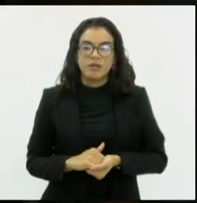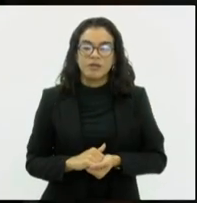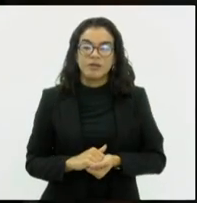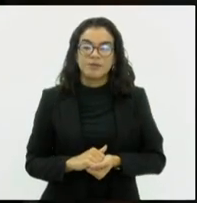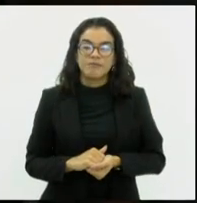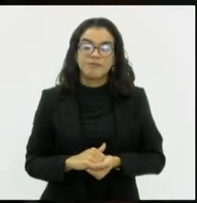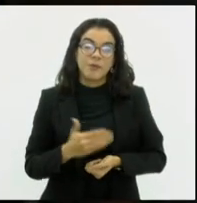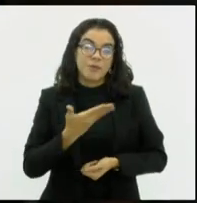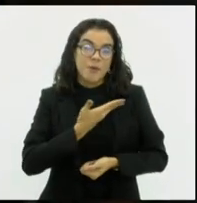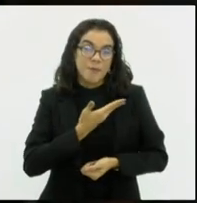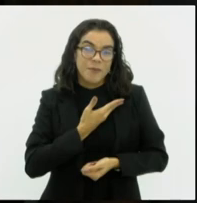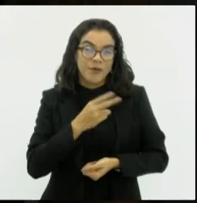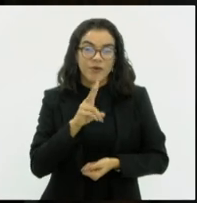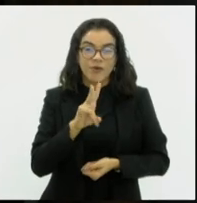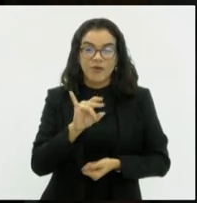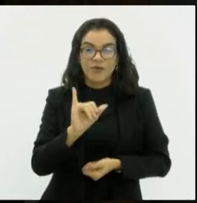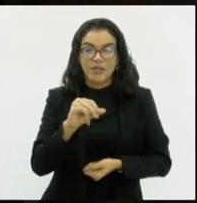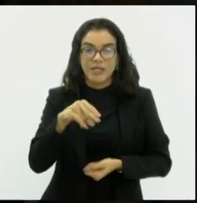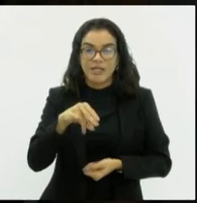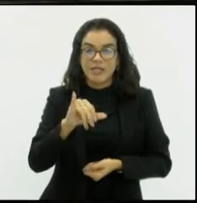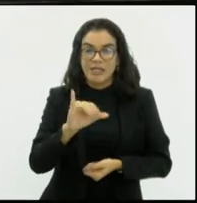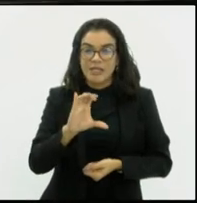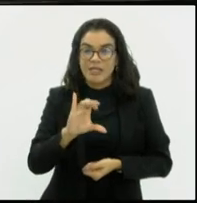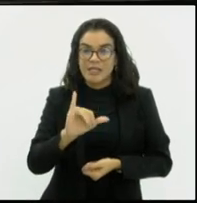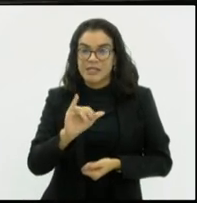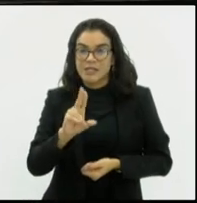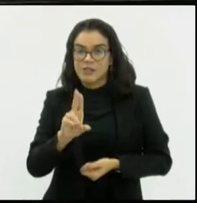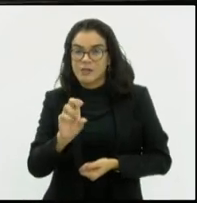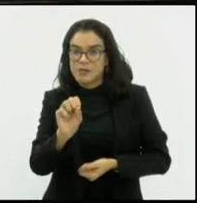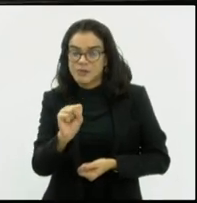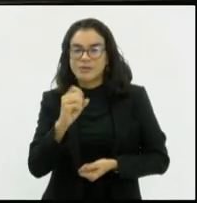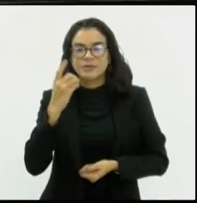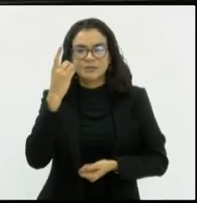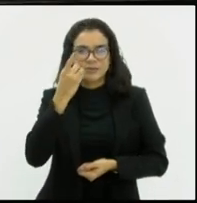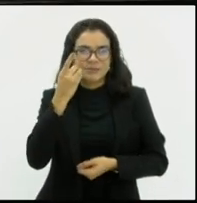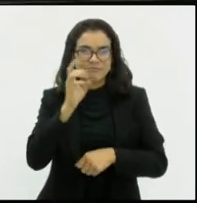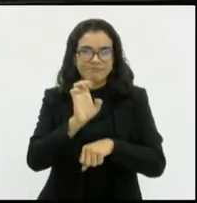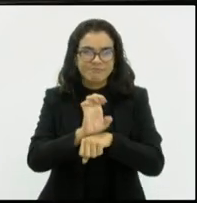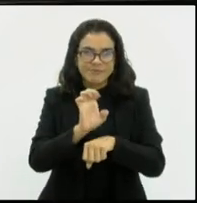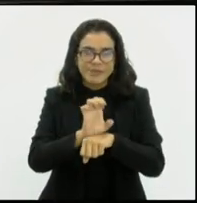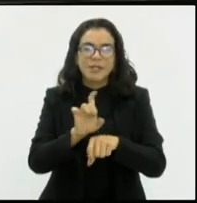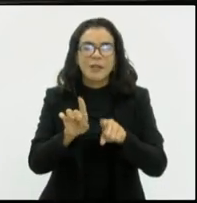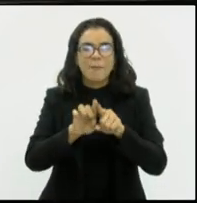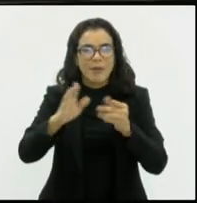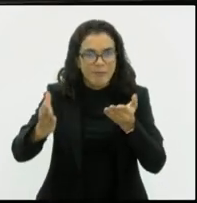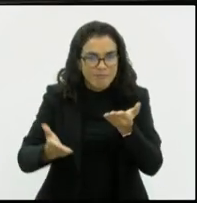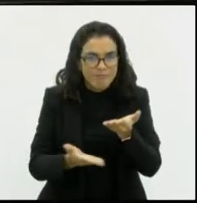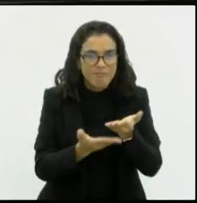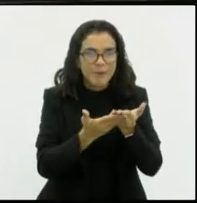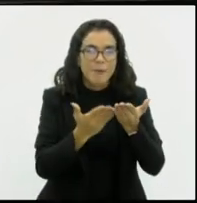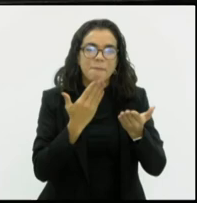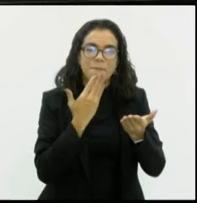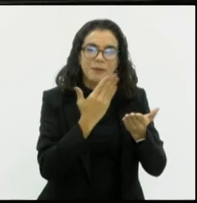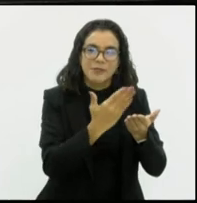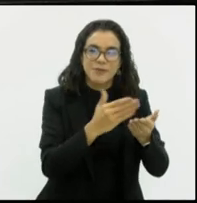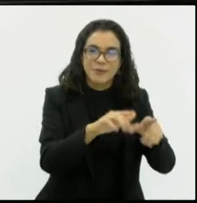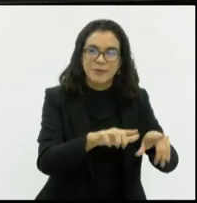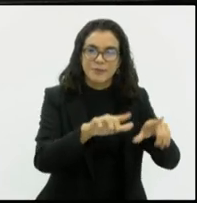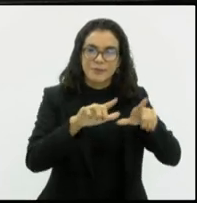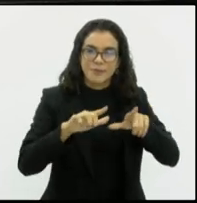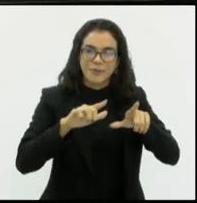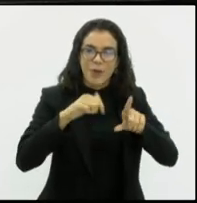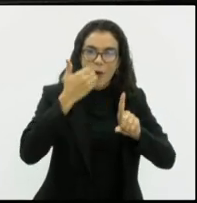Meu amigo Vinícius, que está ali sentado, deputado estadual que fez a co-indicação, Vinícius, ele é uma das pessoas